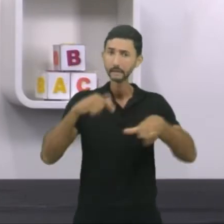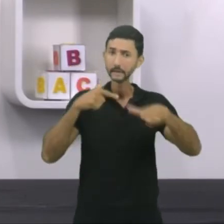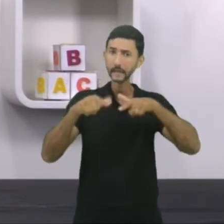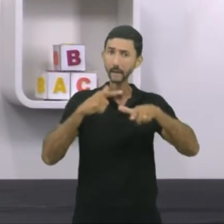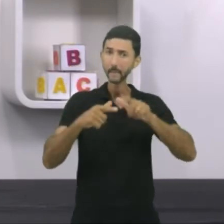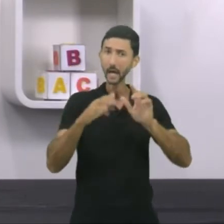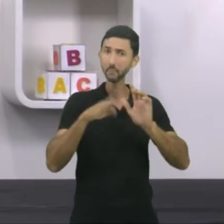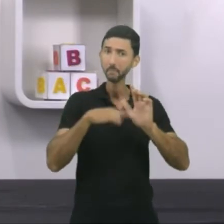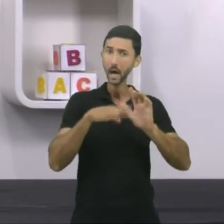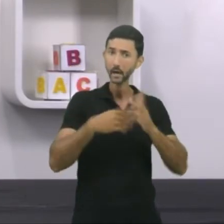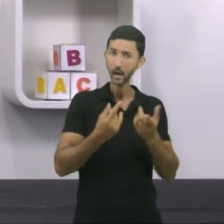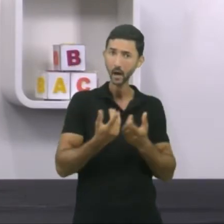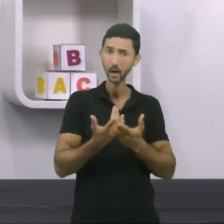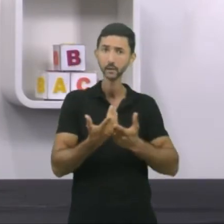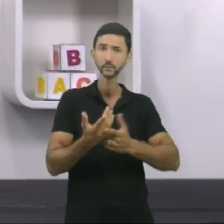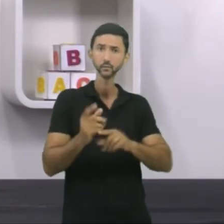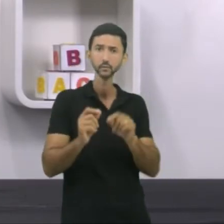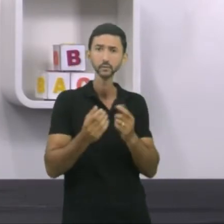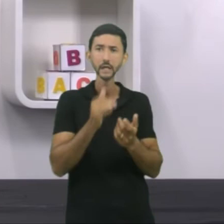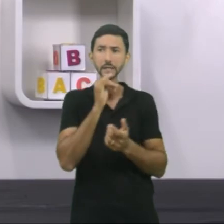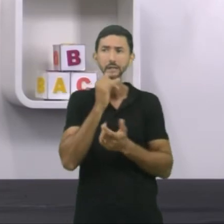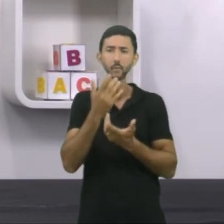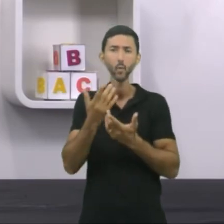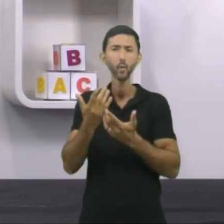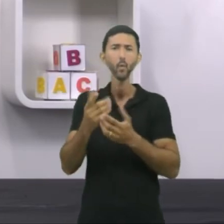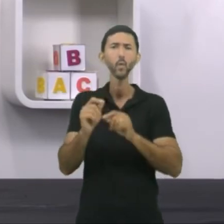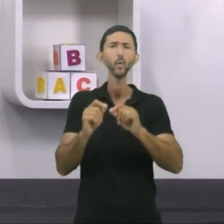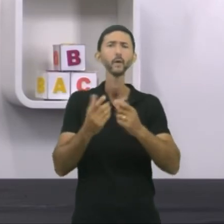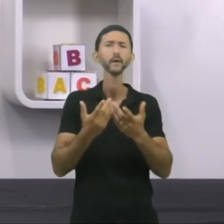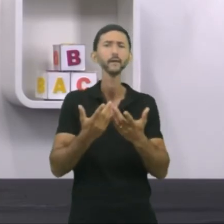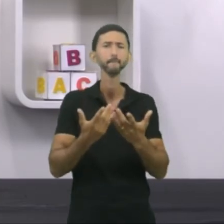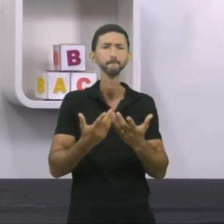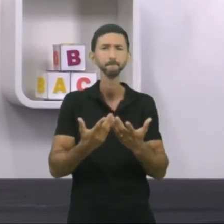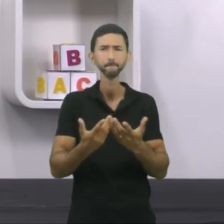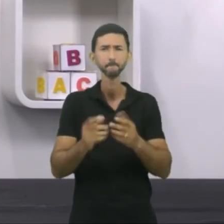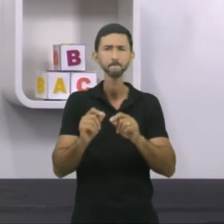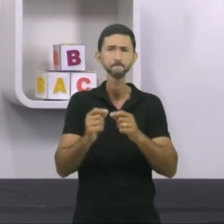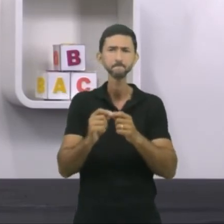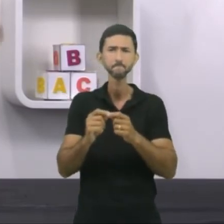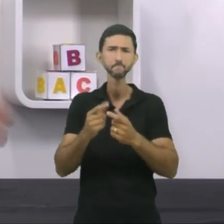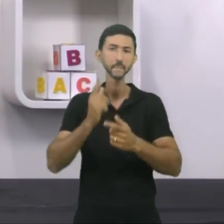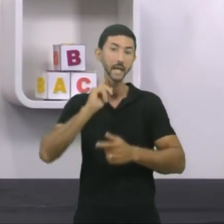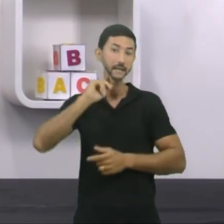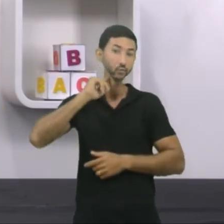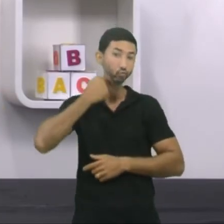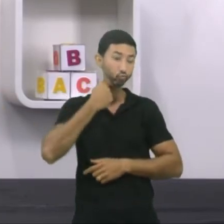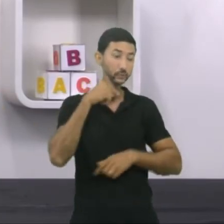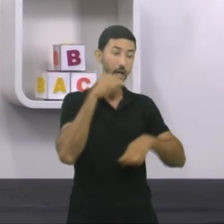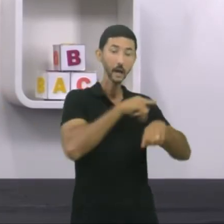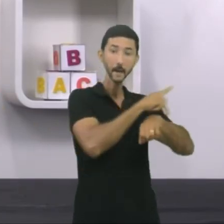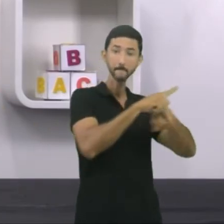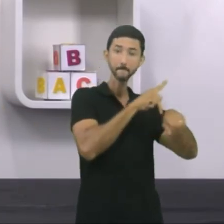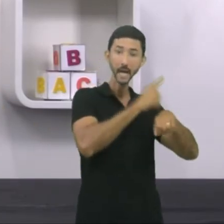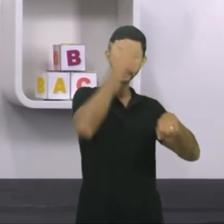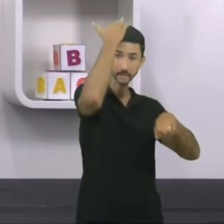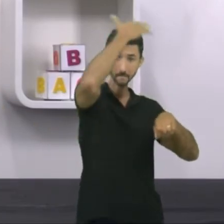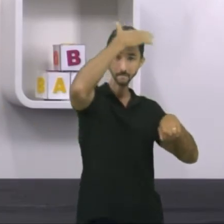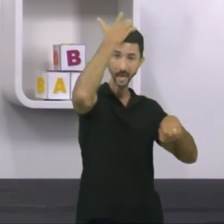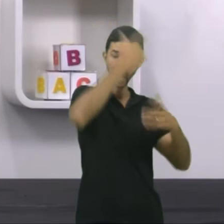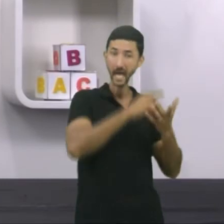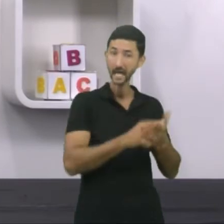mais barata, se deve ao fato de que vai poluir no México, ou